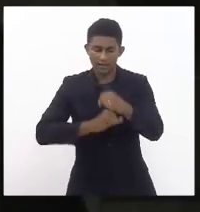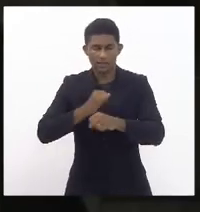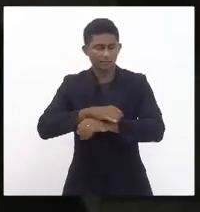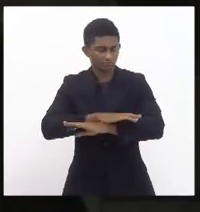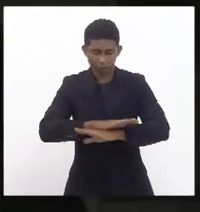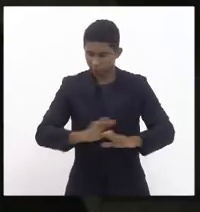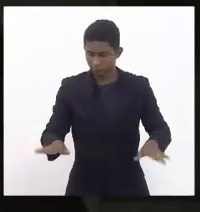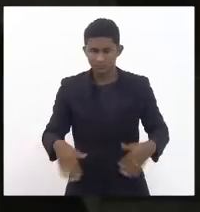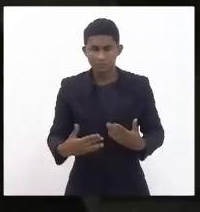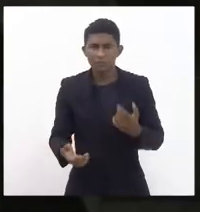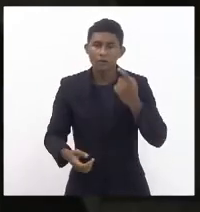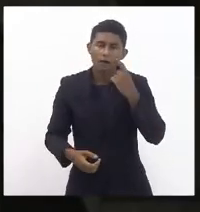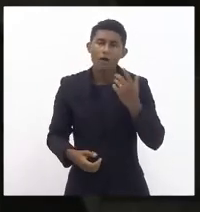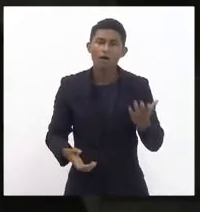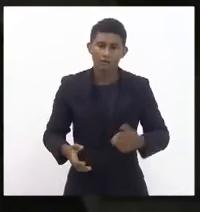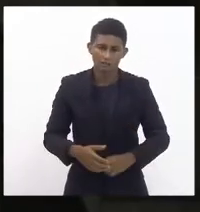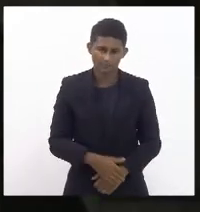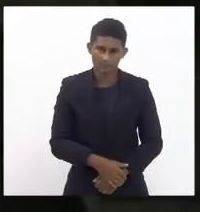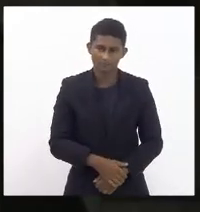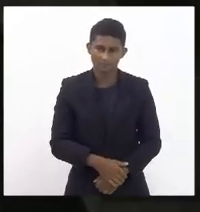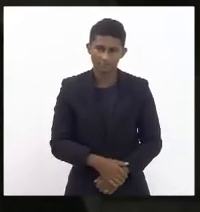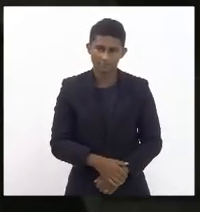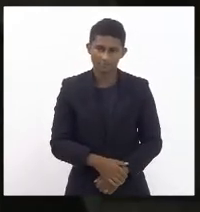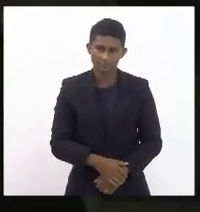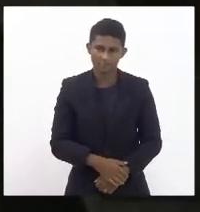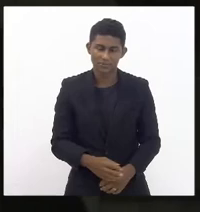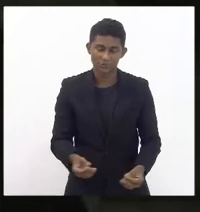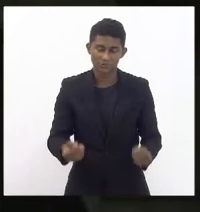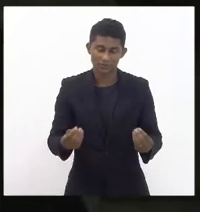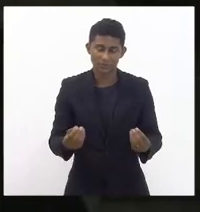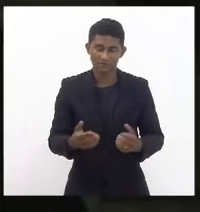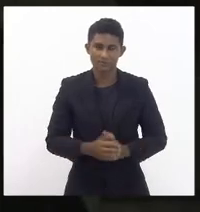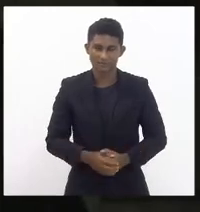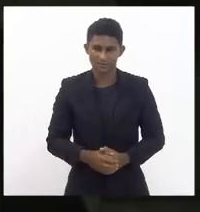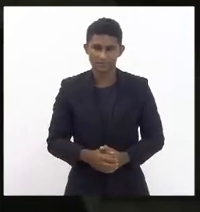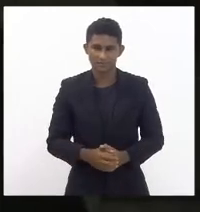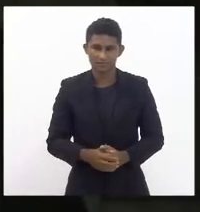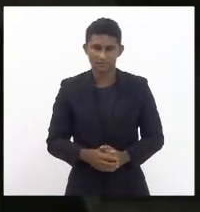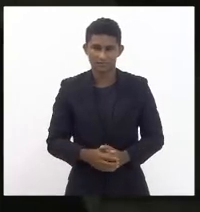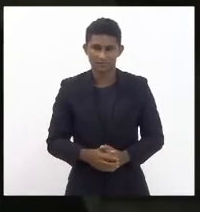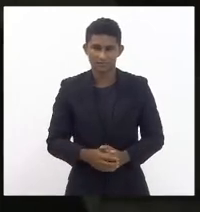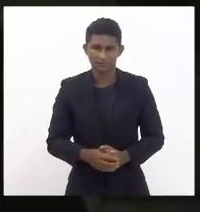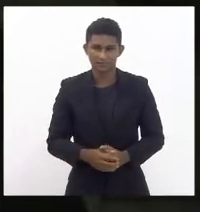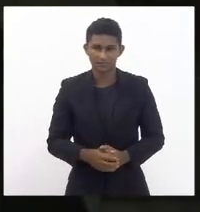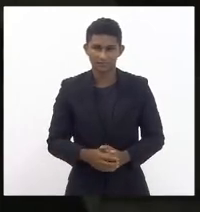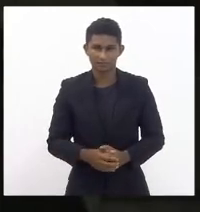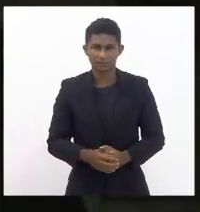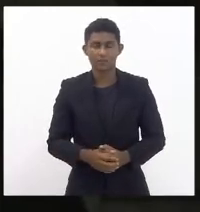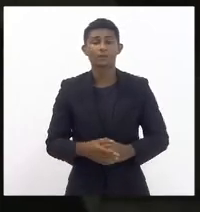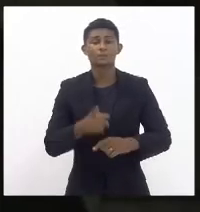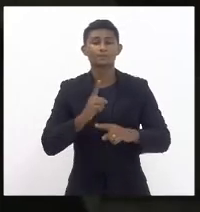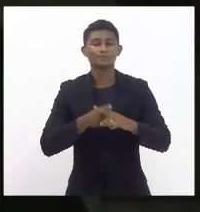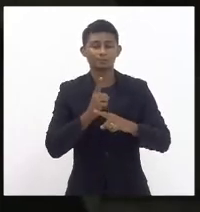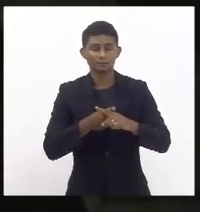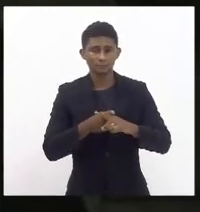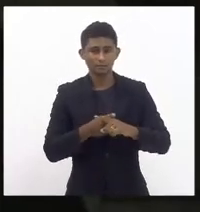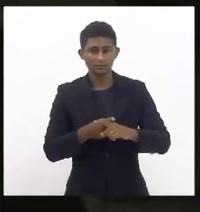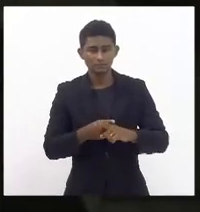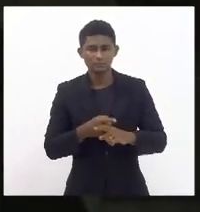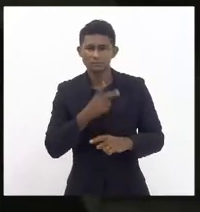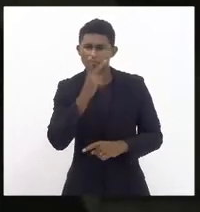e olha aqui o que Barra Funda né porque a ótica é